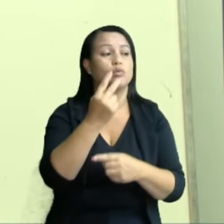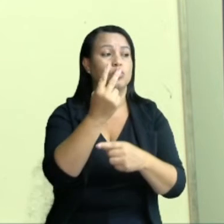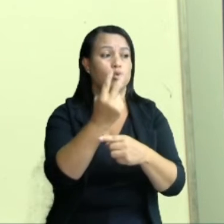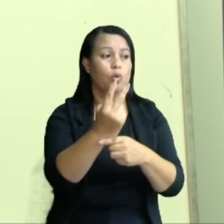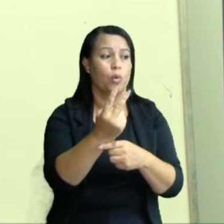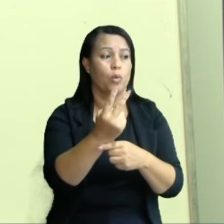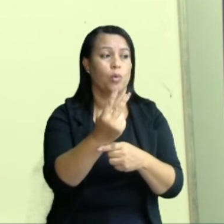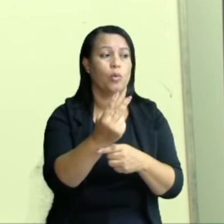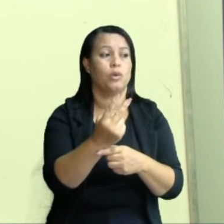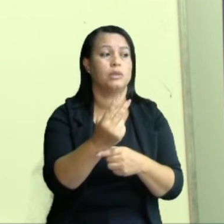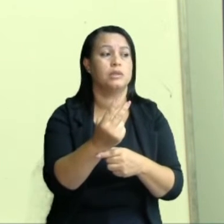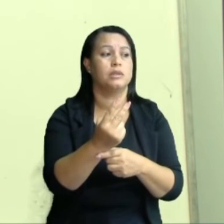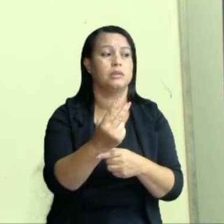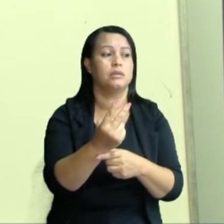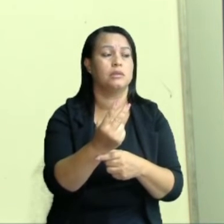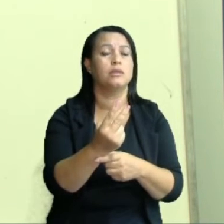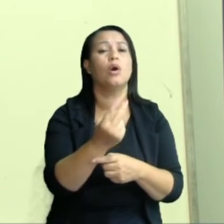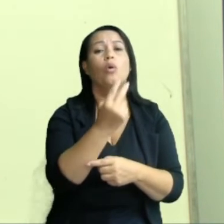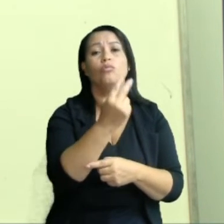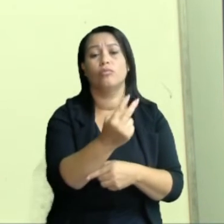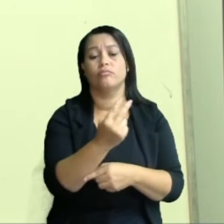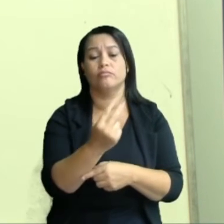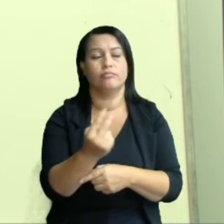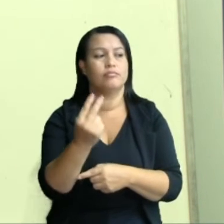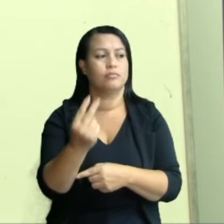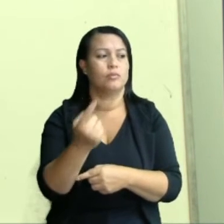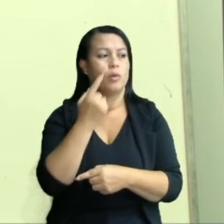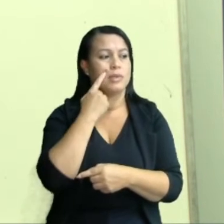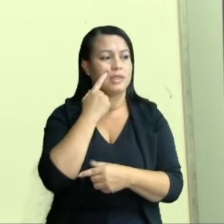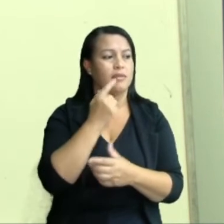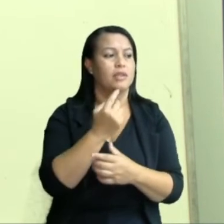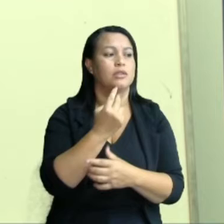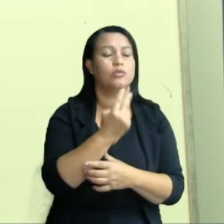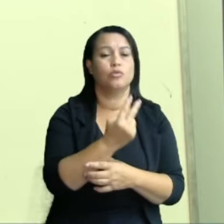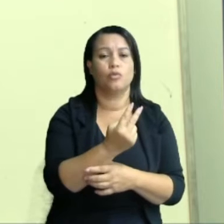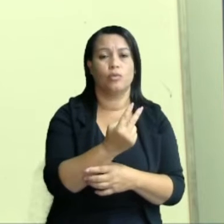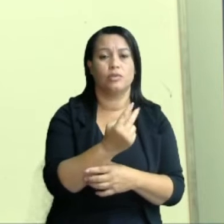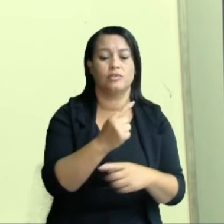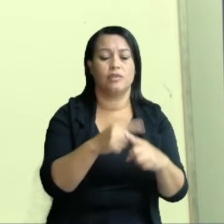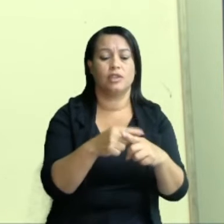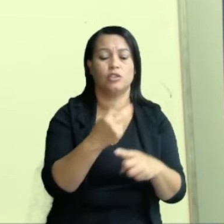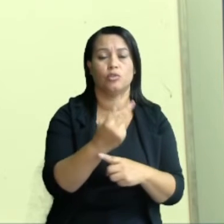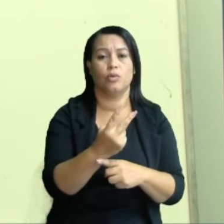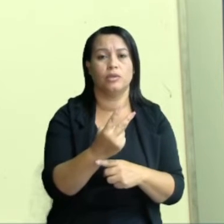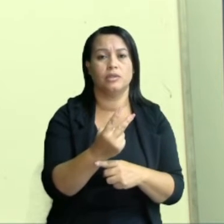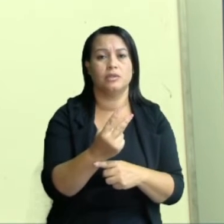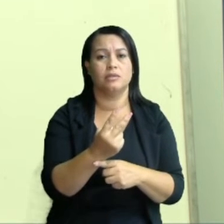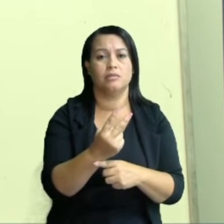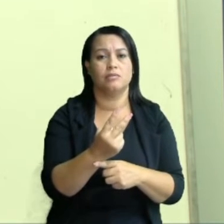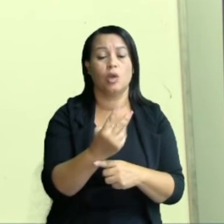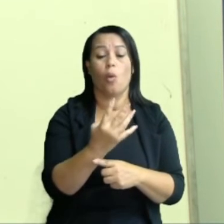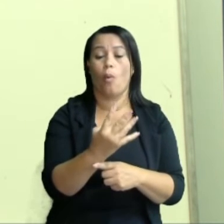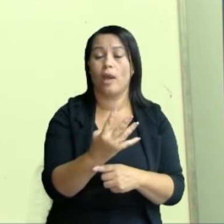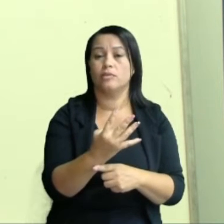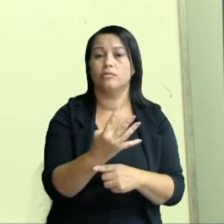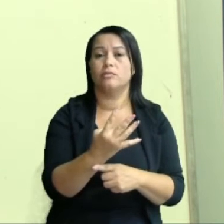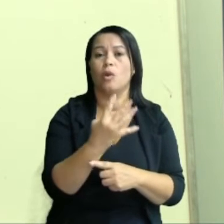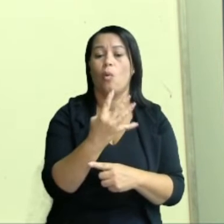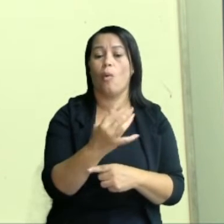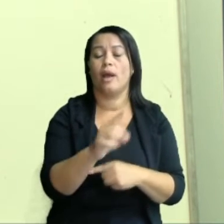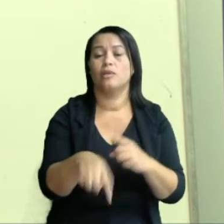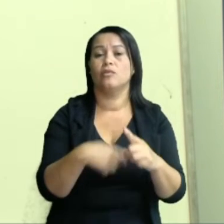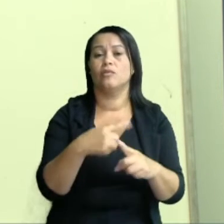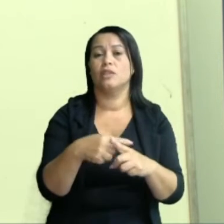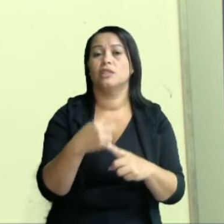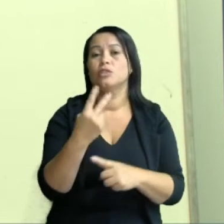2, usei o número 2, usei o número 2. 2 vezes 2, 4.